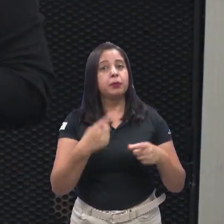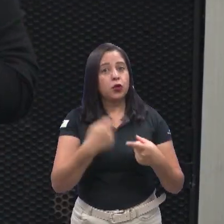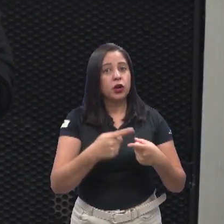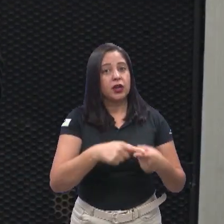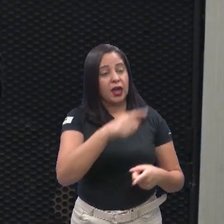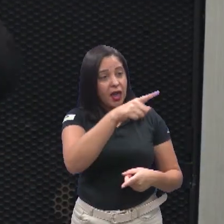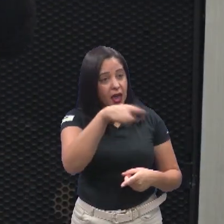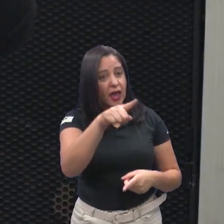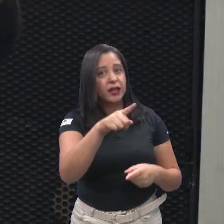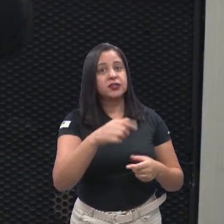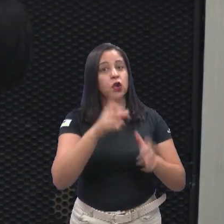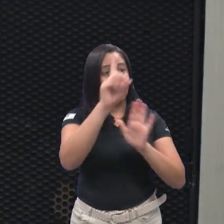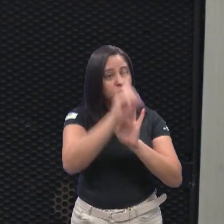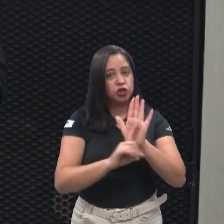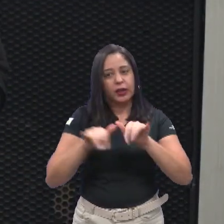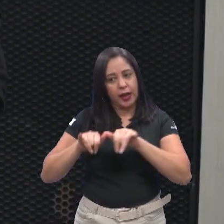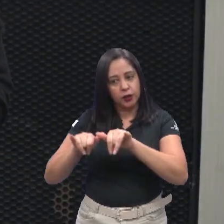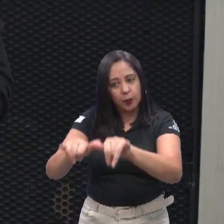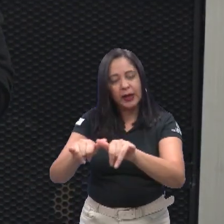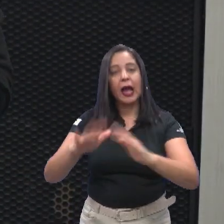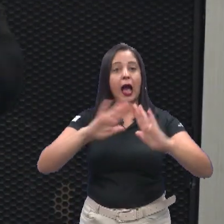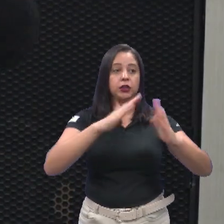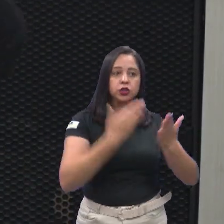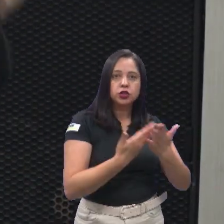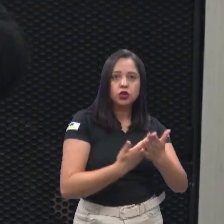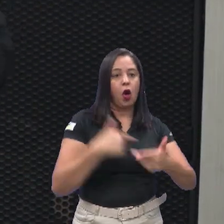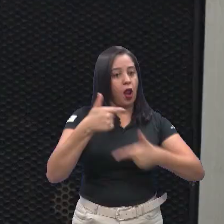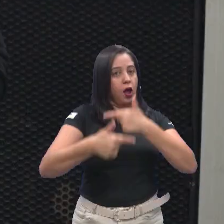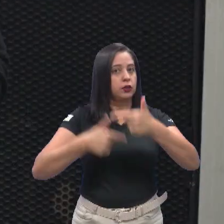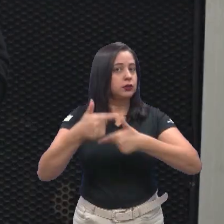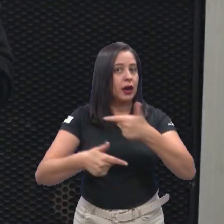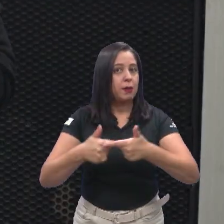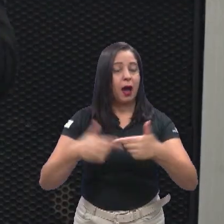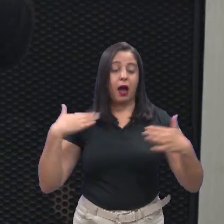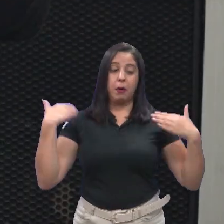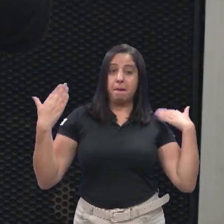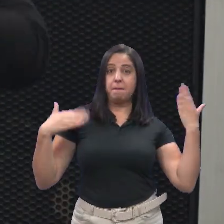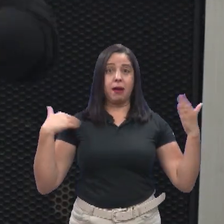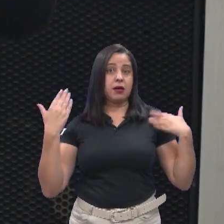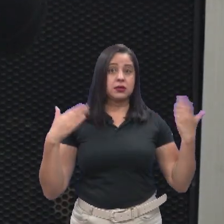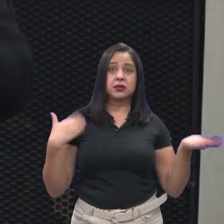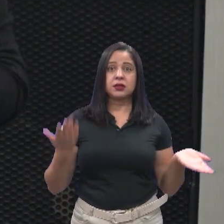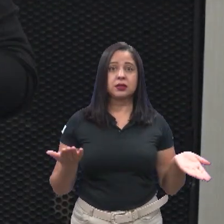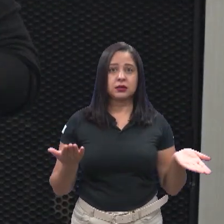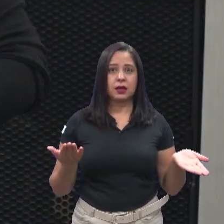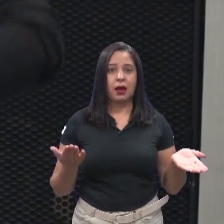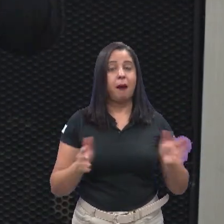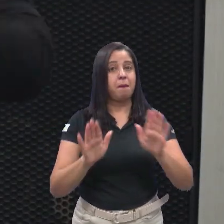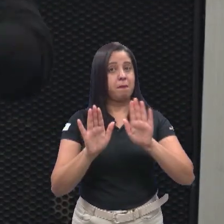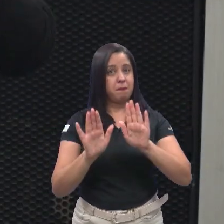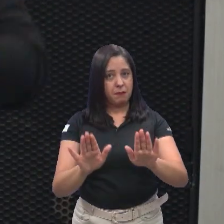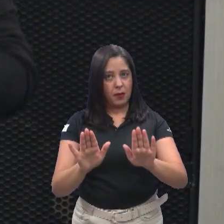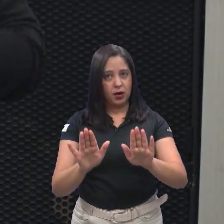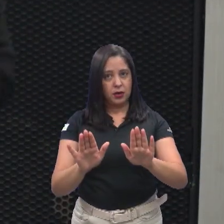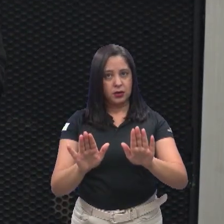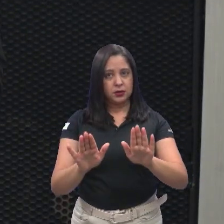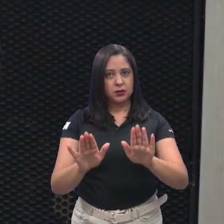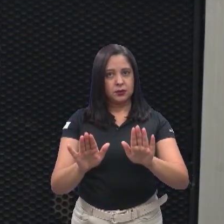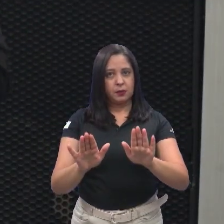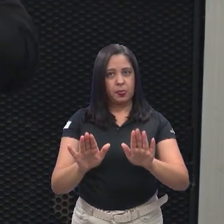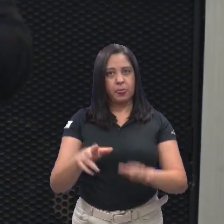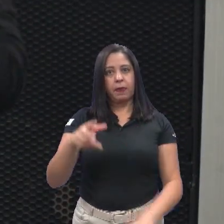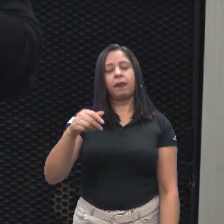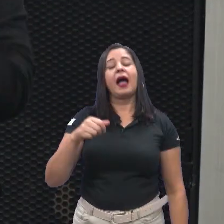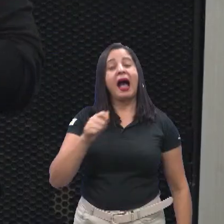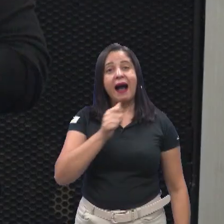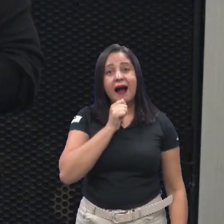ao supermercado, à escola, ao trabalho, ao lazer. E mesmo assim, tem esse questionamento